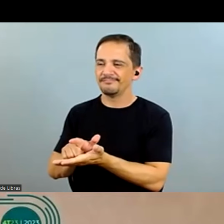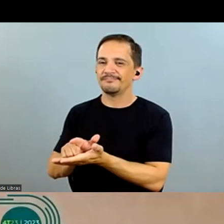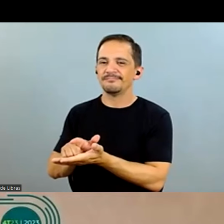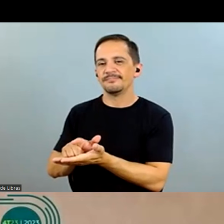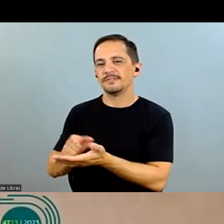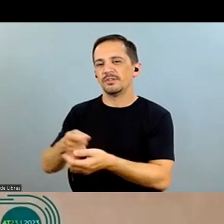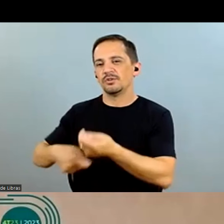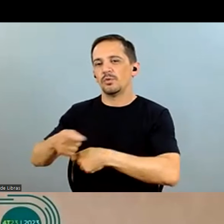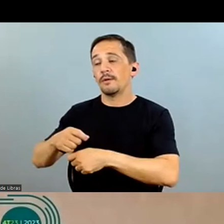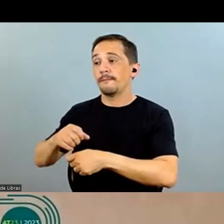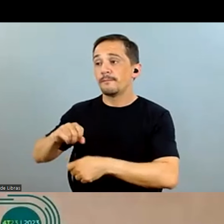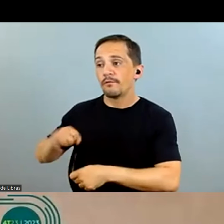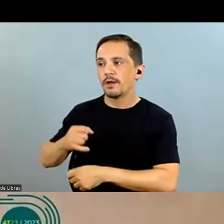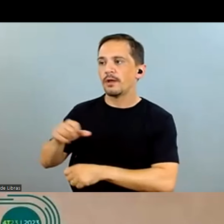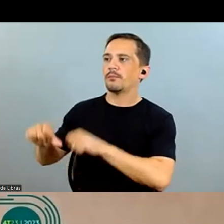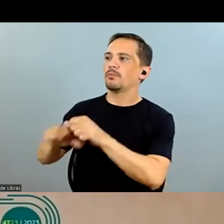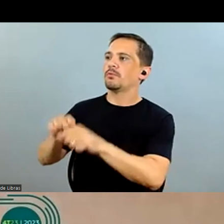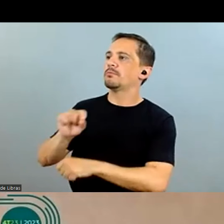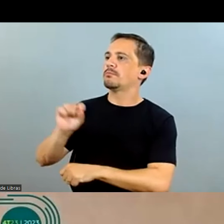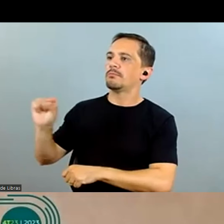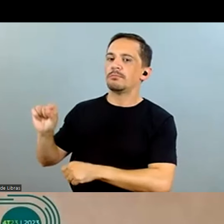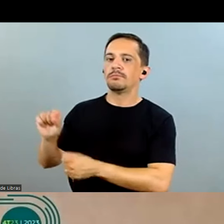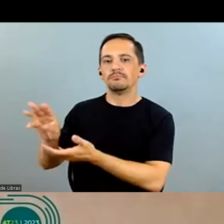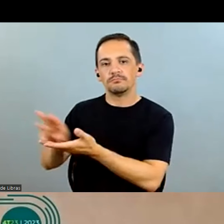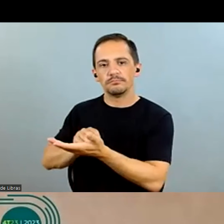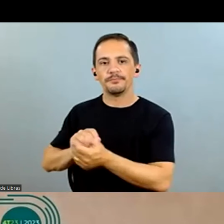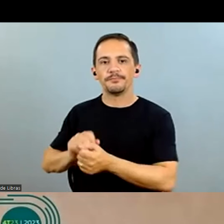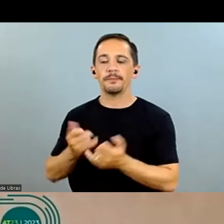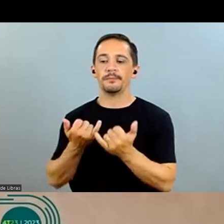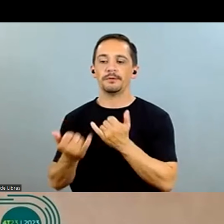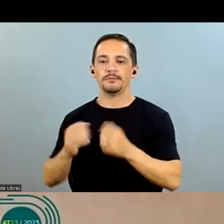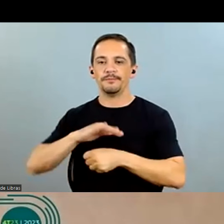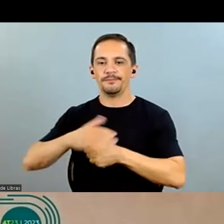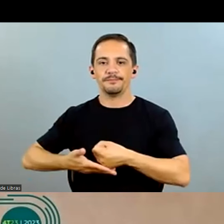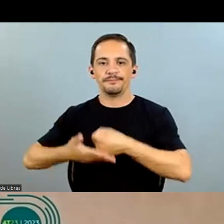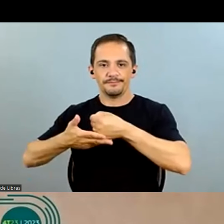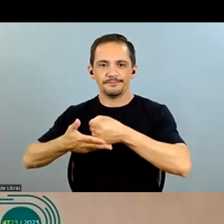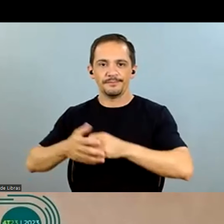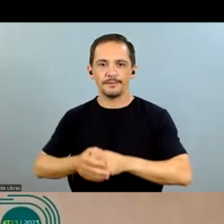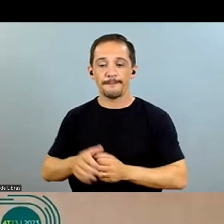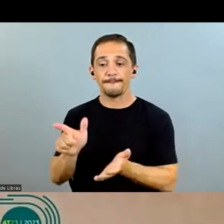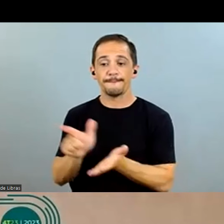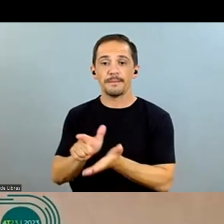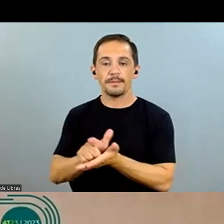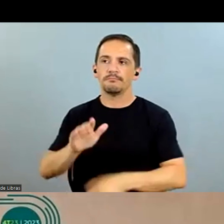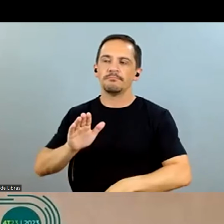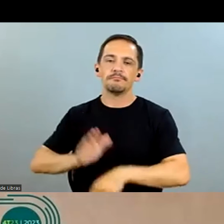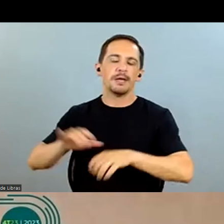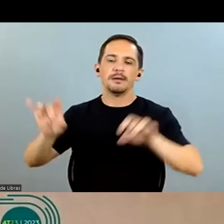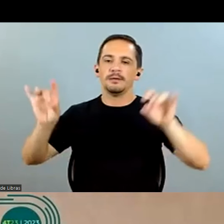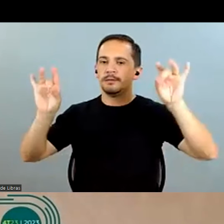da da sustentabilidade né o papel considerado uma das matérias primas mais nobres né Eh